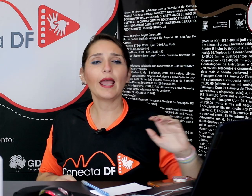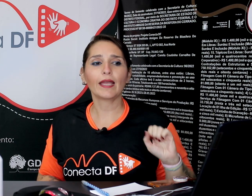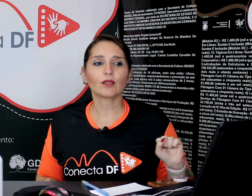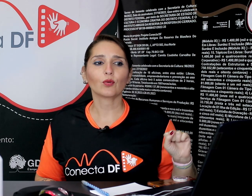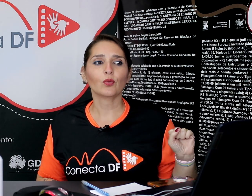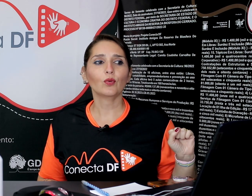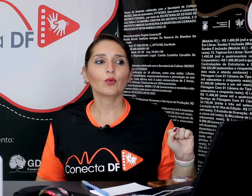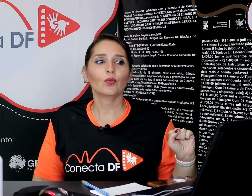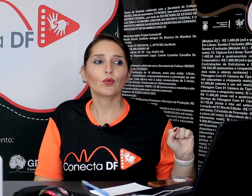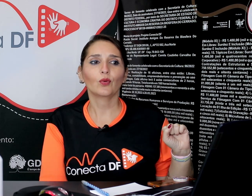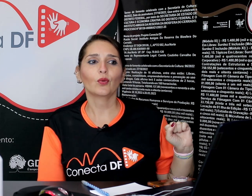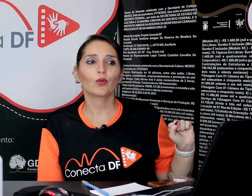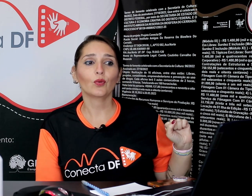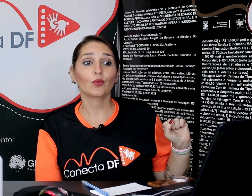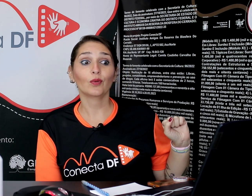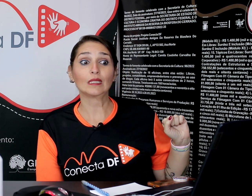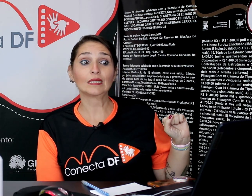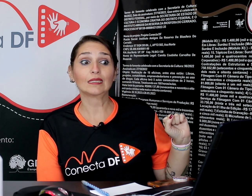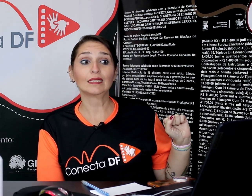Neto.